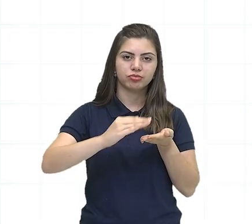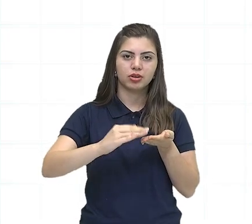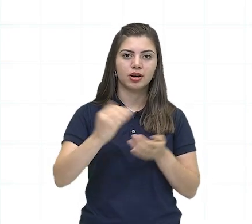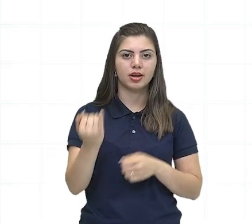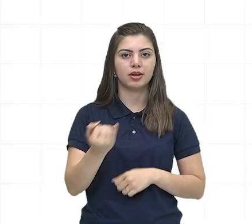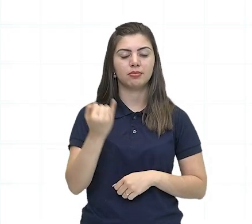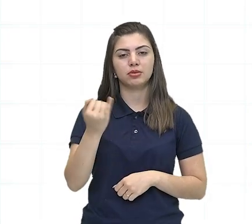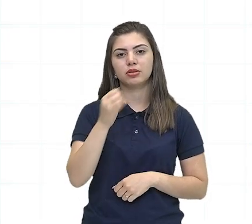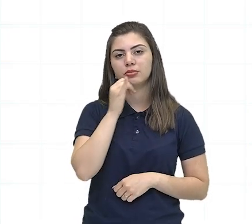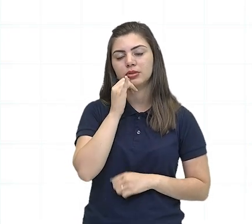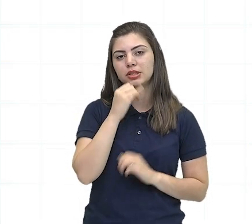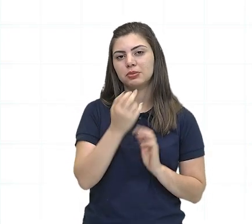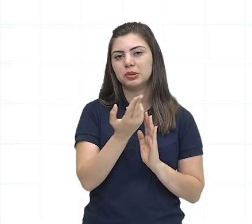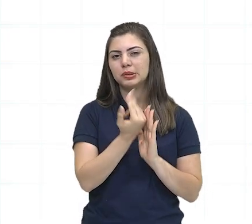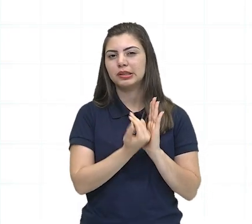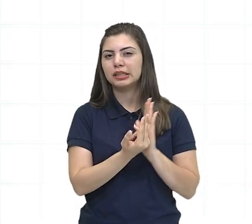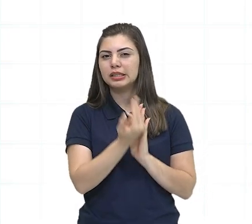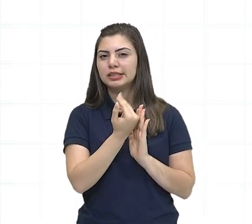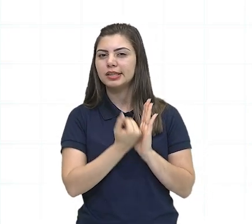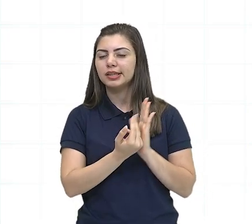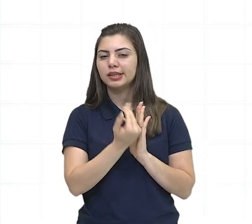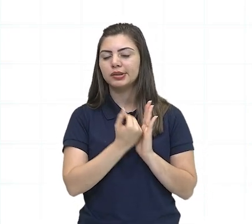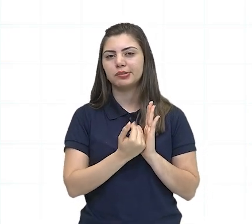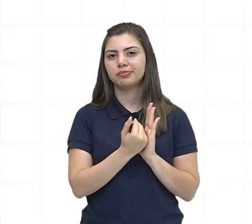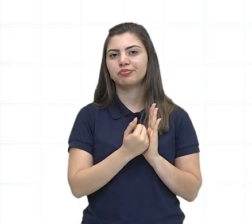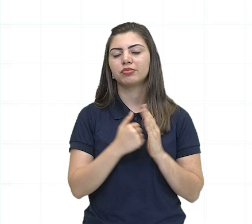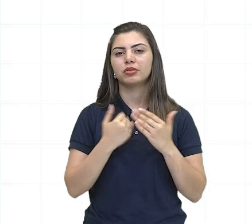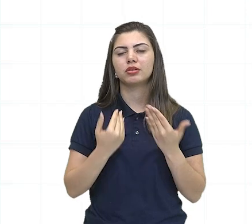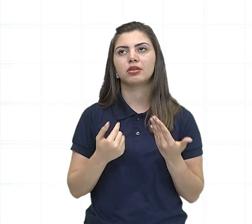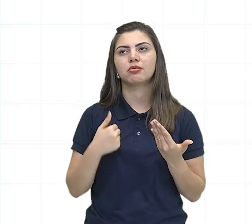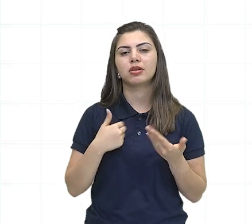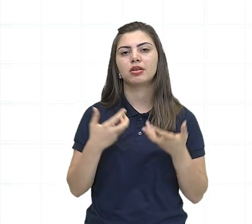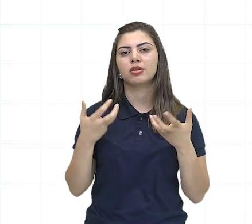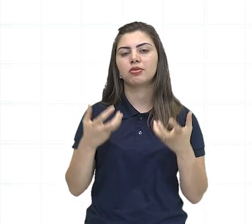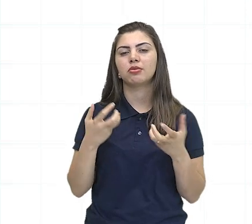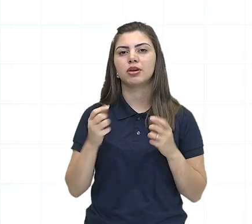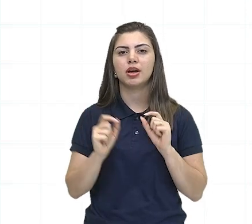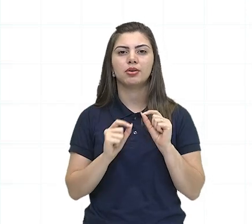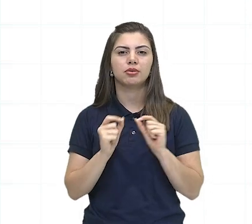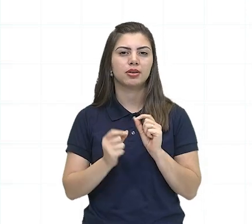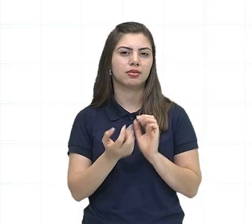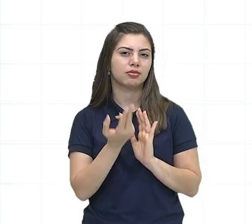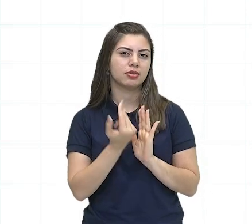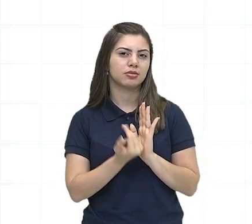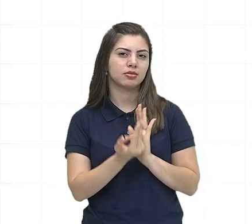desenho hiperrealista. Por exemplo, eu vou fazer,